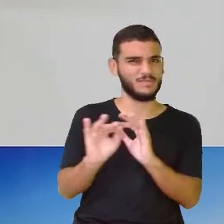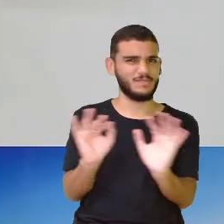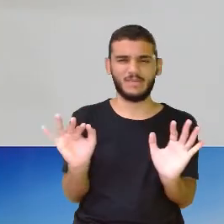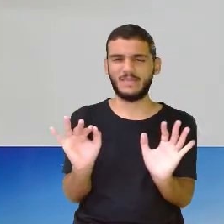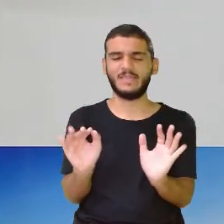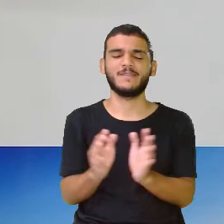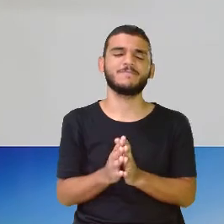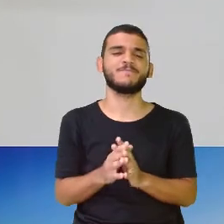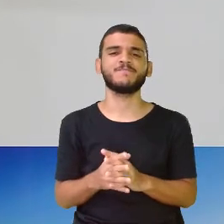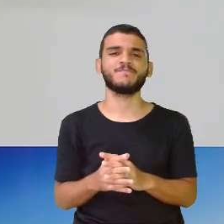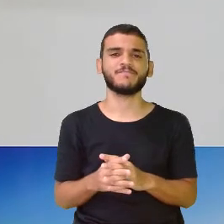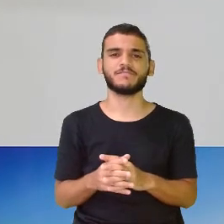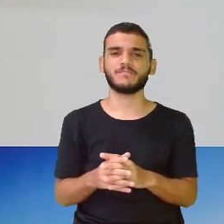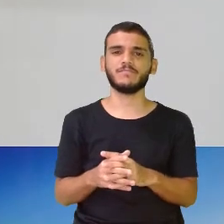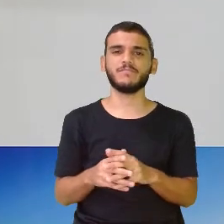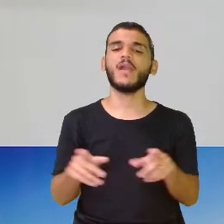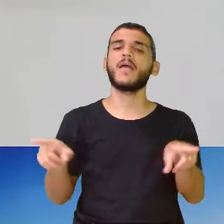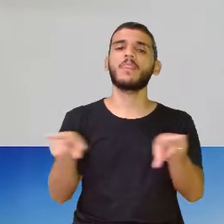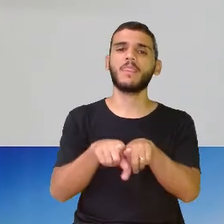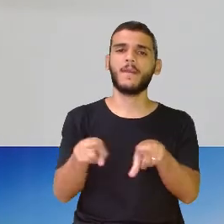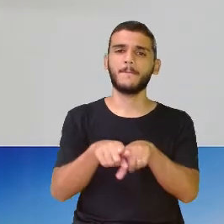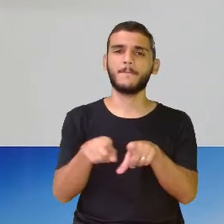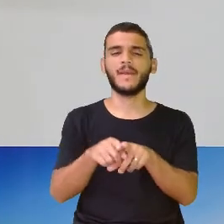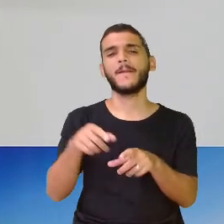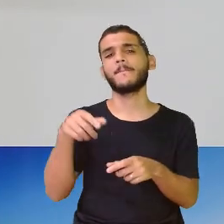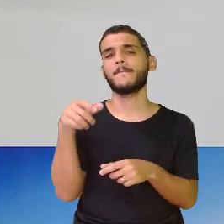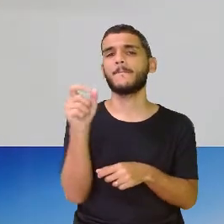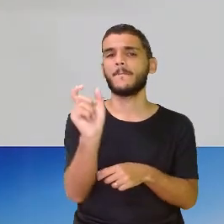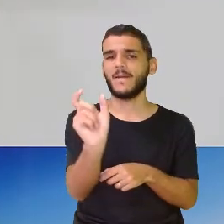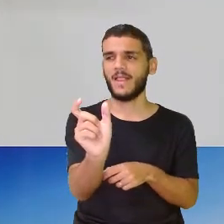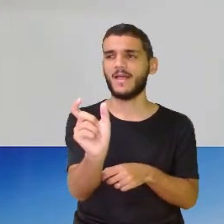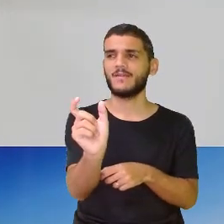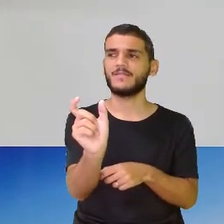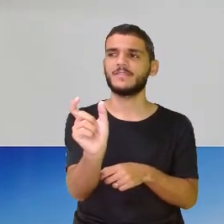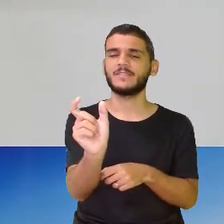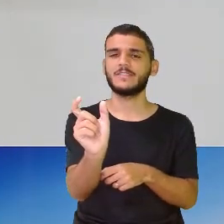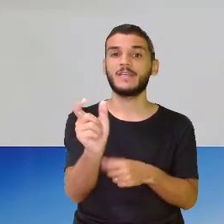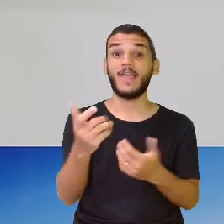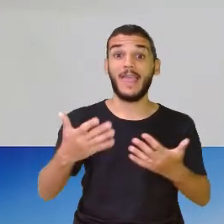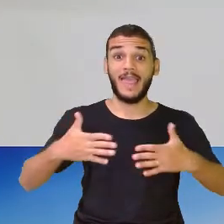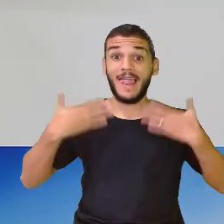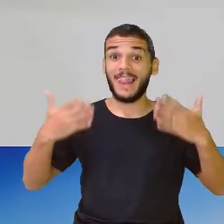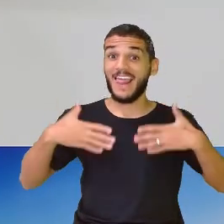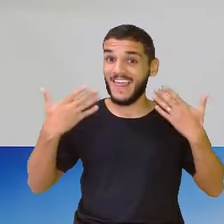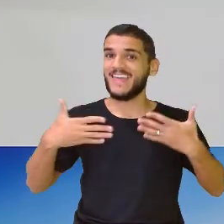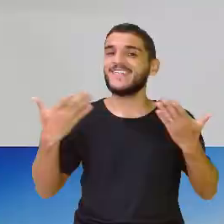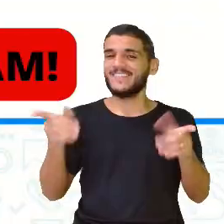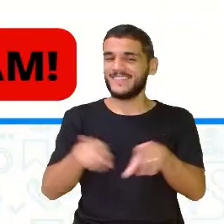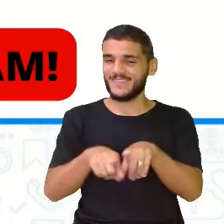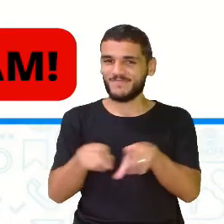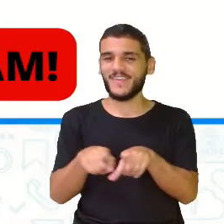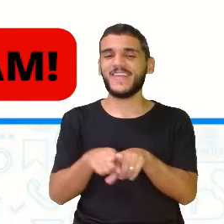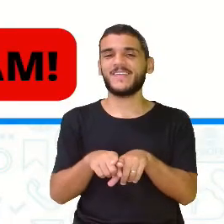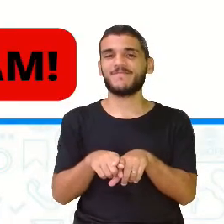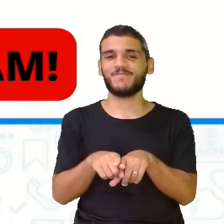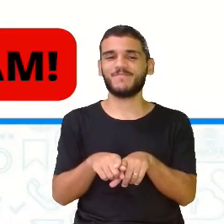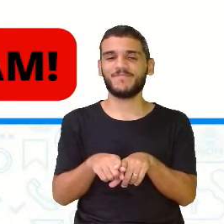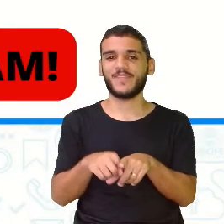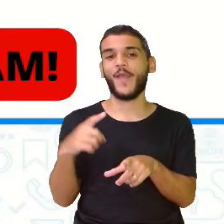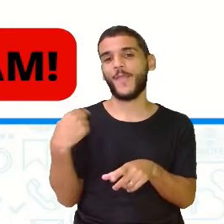se afasta. E também tem palavras que alegram. Palavras que são ditas que